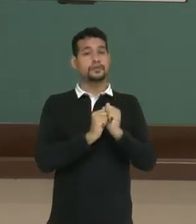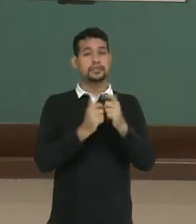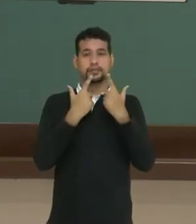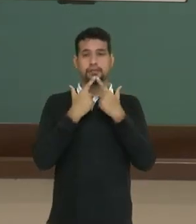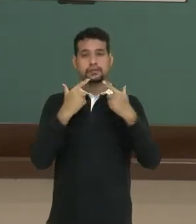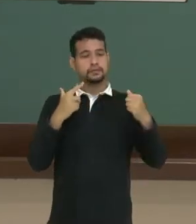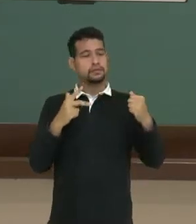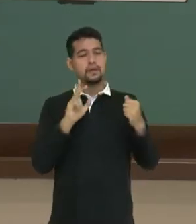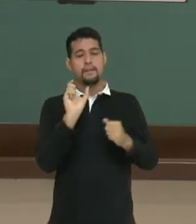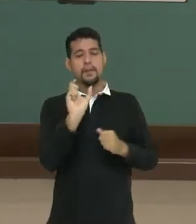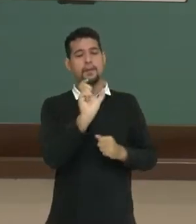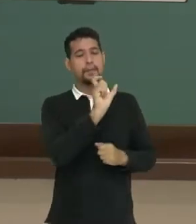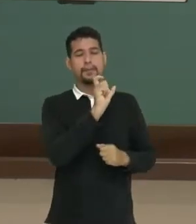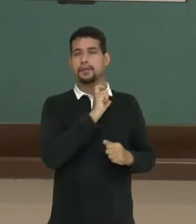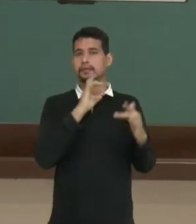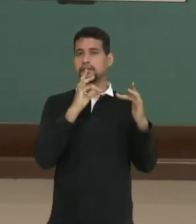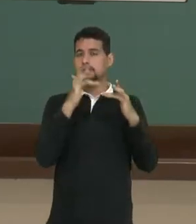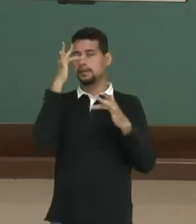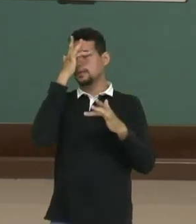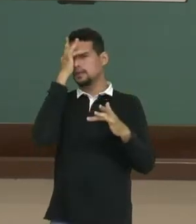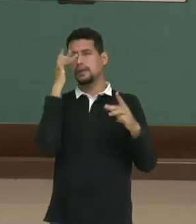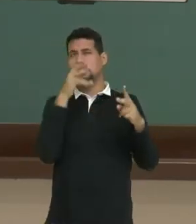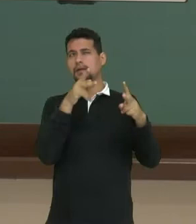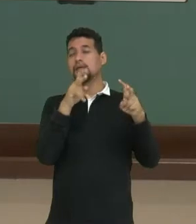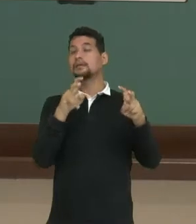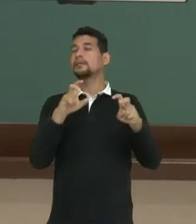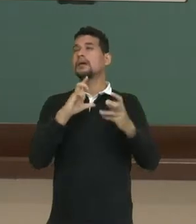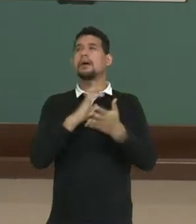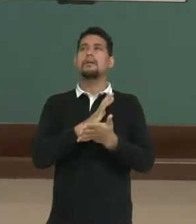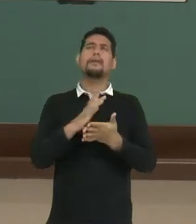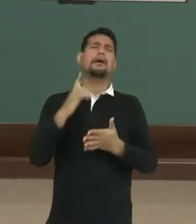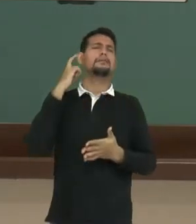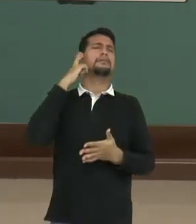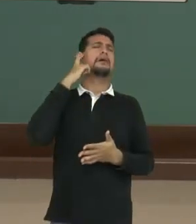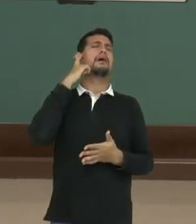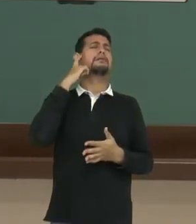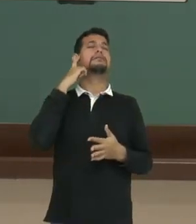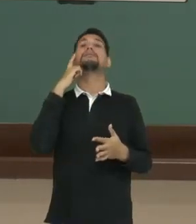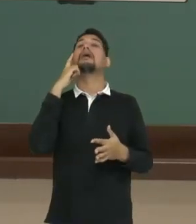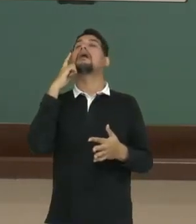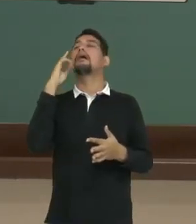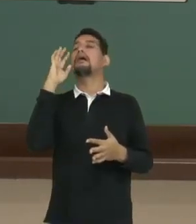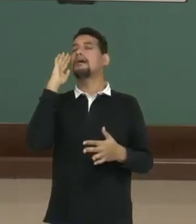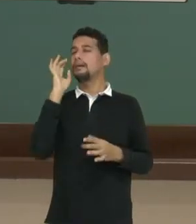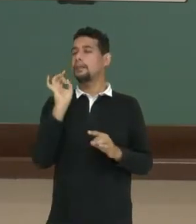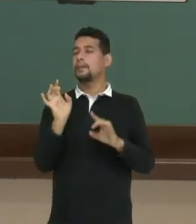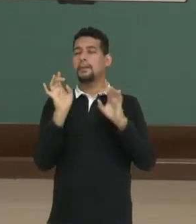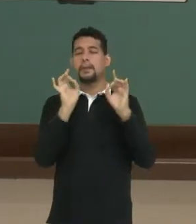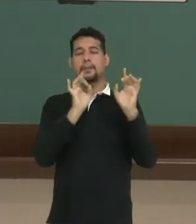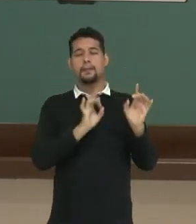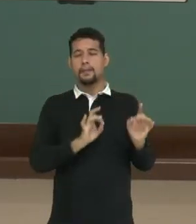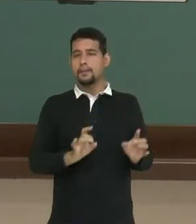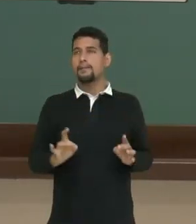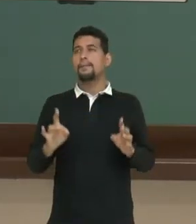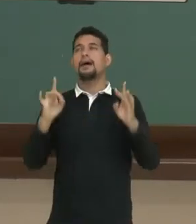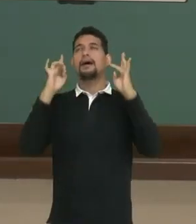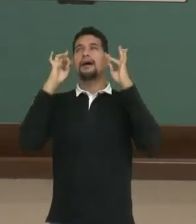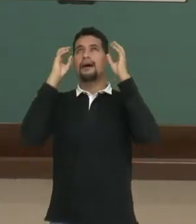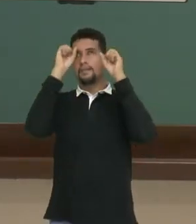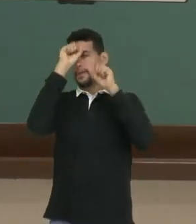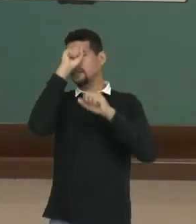sentido e sensibilizar os leitores a respeito de uma ideia que está sendo vendida, né? Então, quem elabora tem